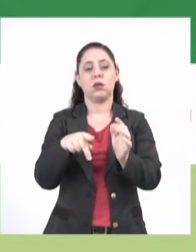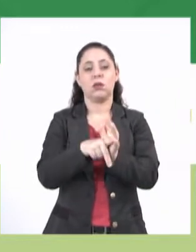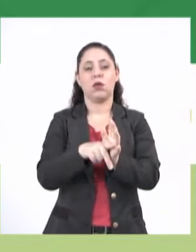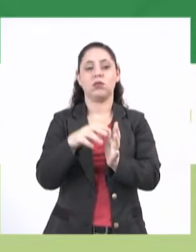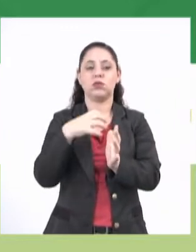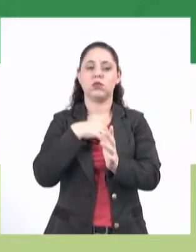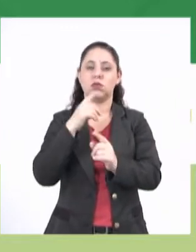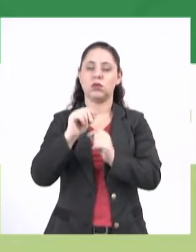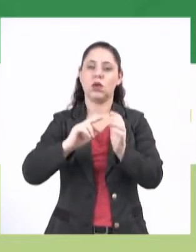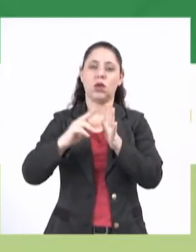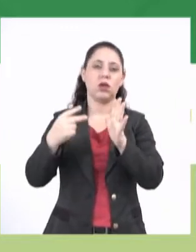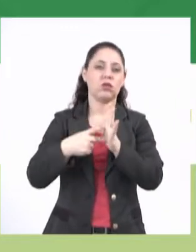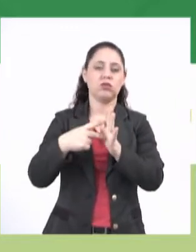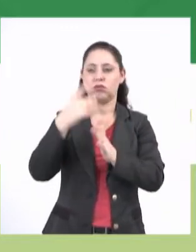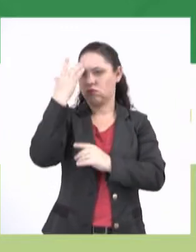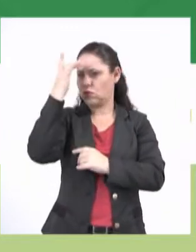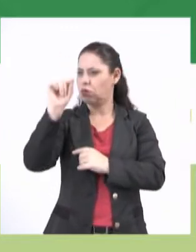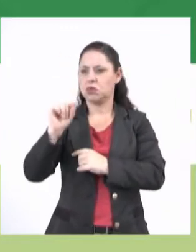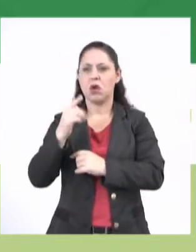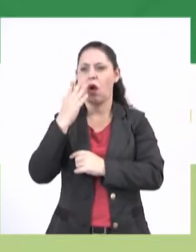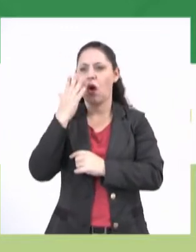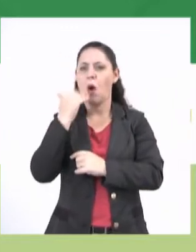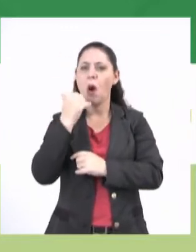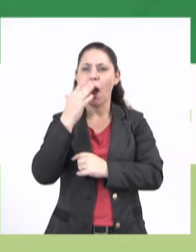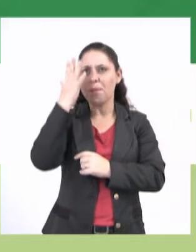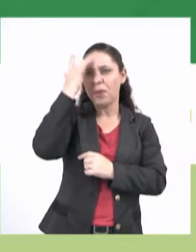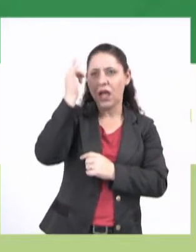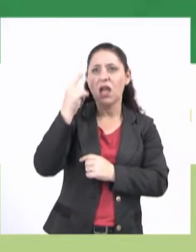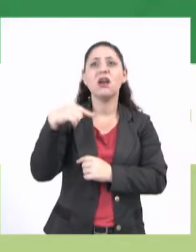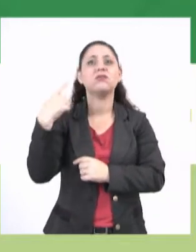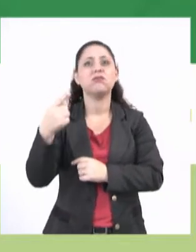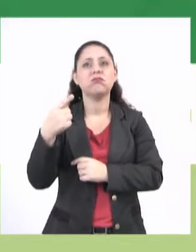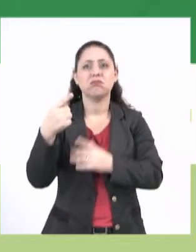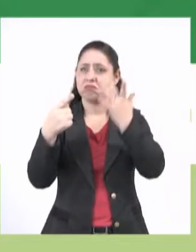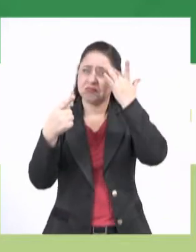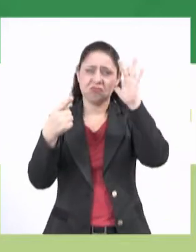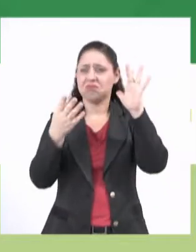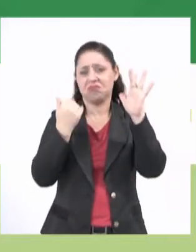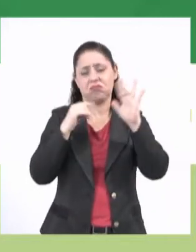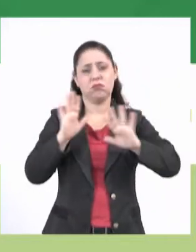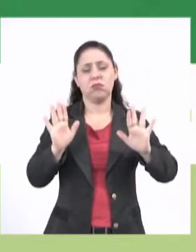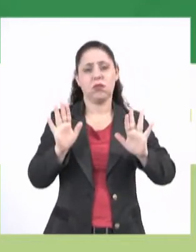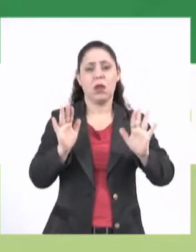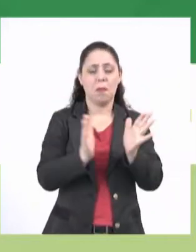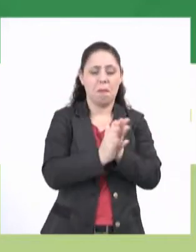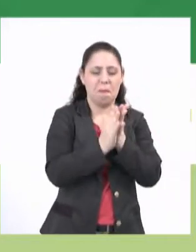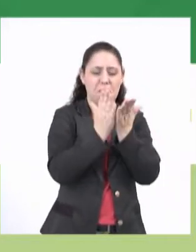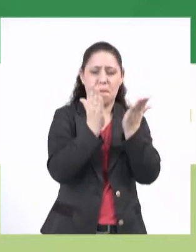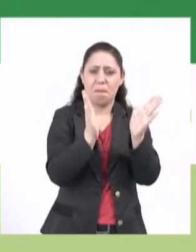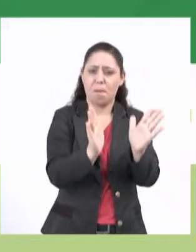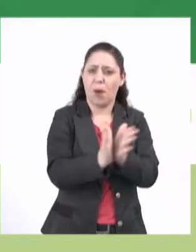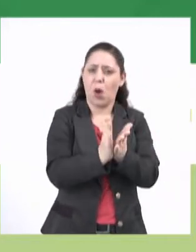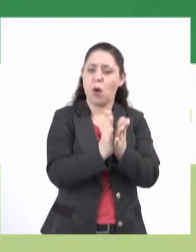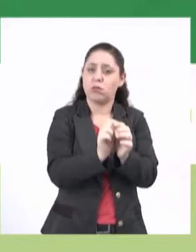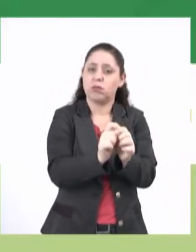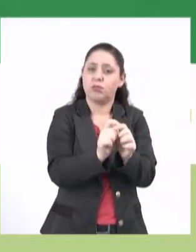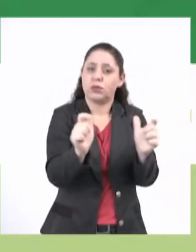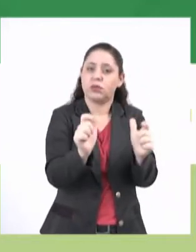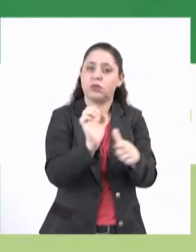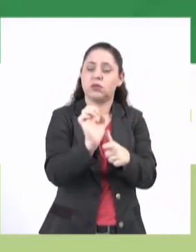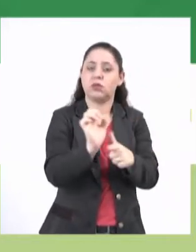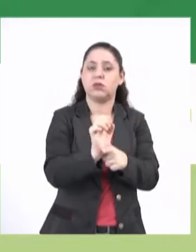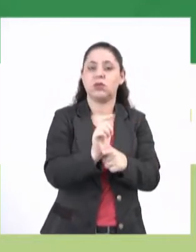sentido de eu não saber o que eu vou comer amanhã, né? E entraram na pobreza aí no estado do Mato Grosso do Sul, equivalente a